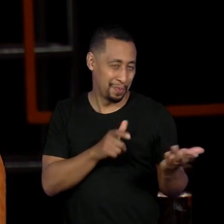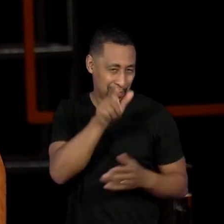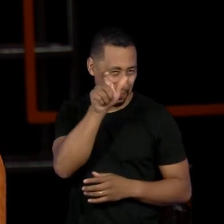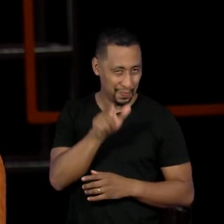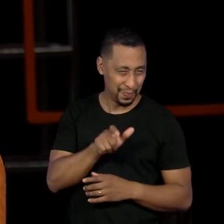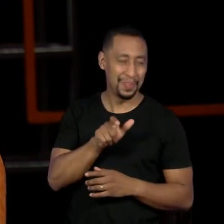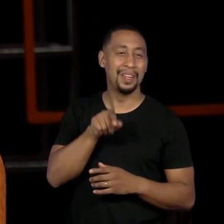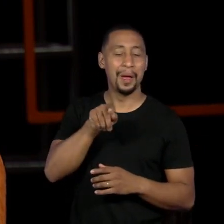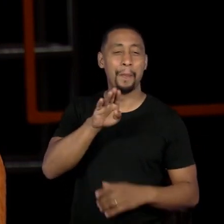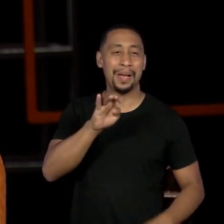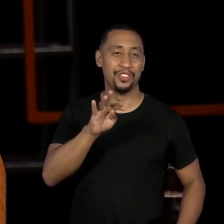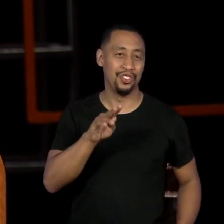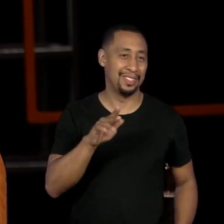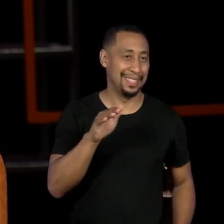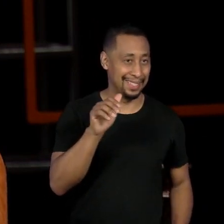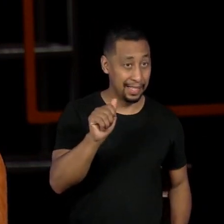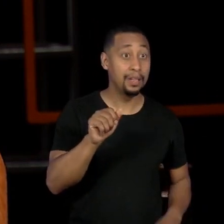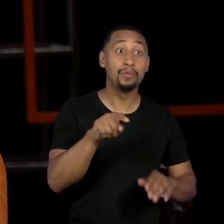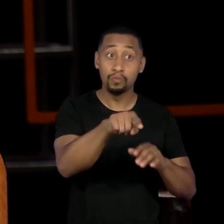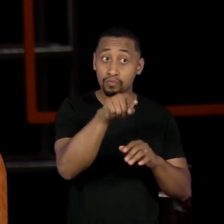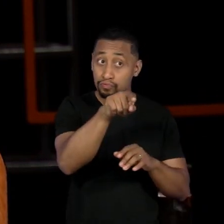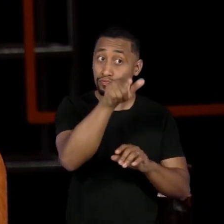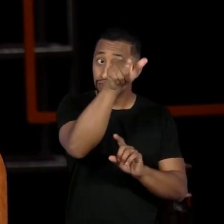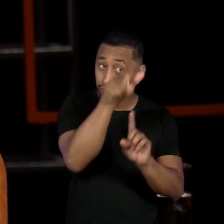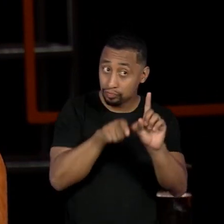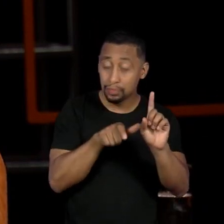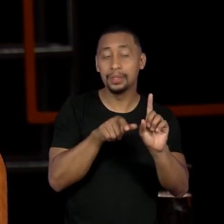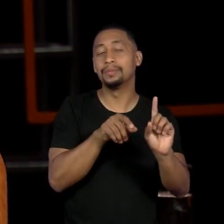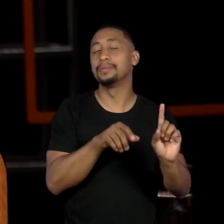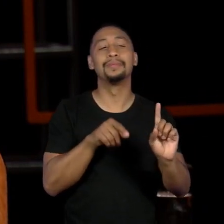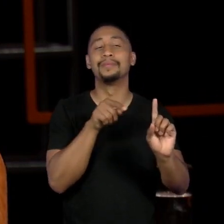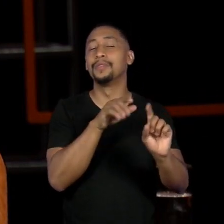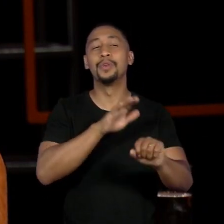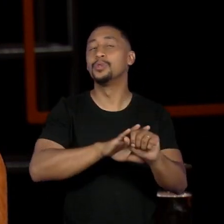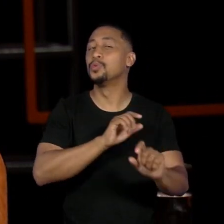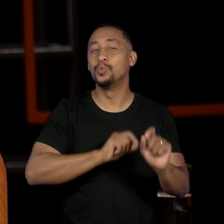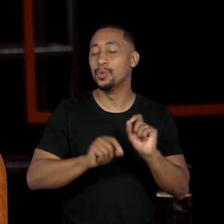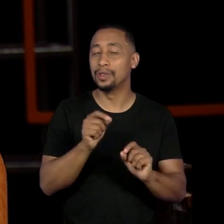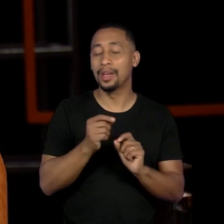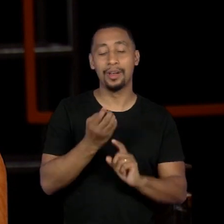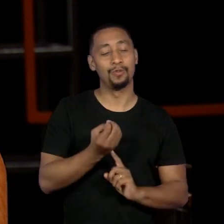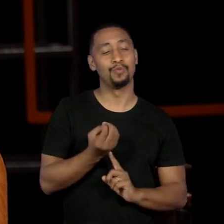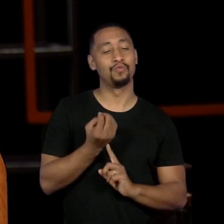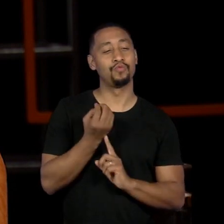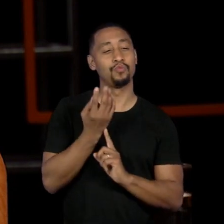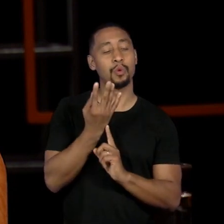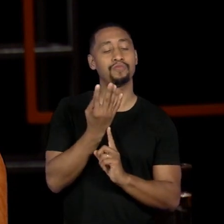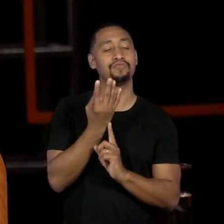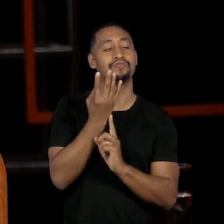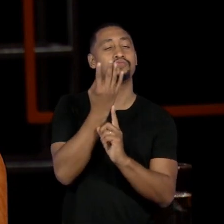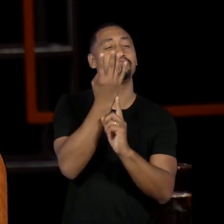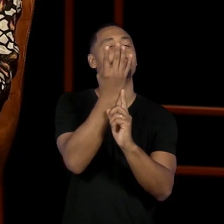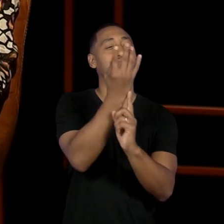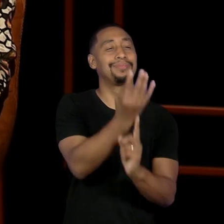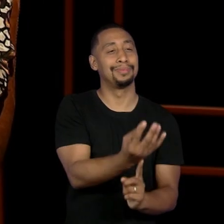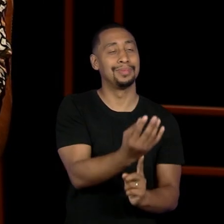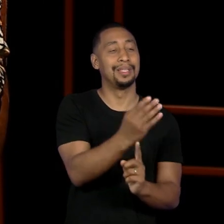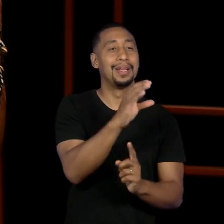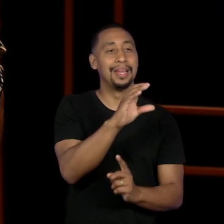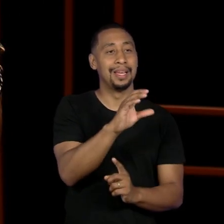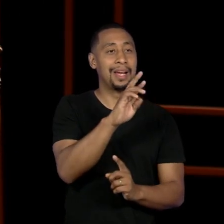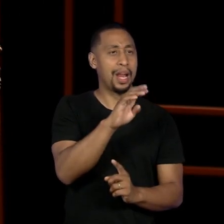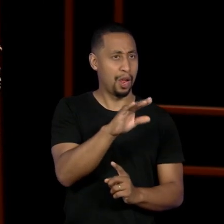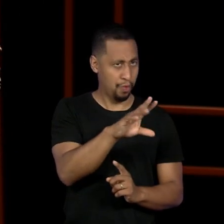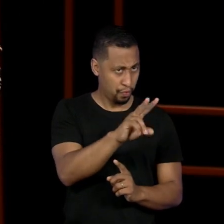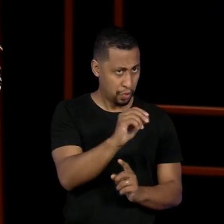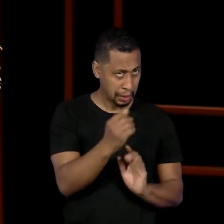você interpretava uma personagem que entregava um cravo nas mãos do Bocage. Era um simbolismo isso, né? A minha